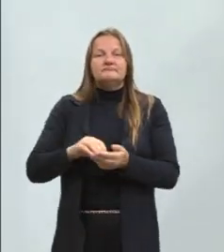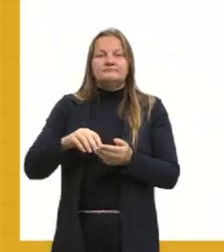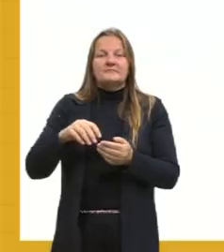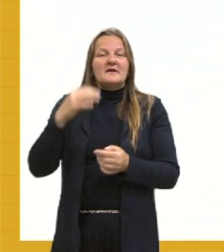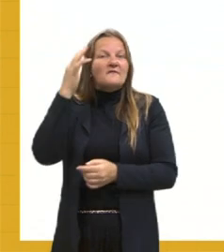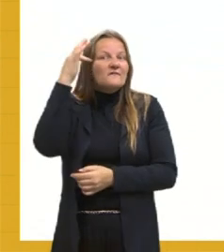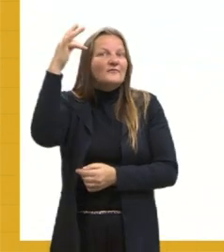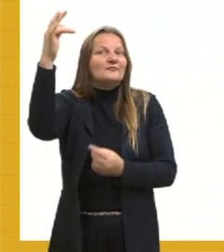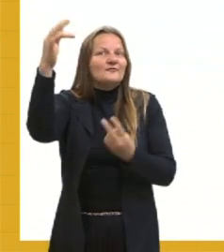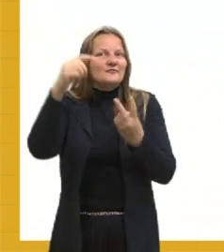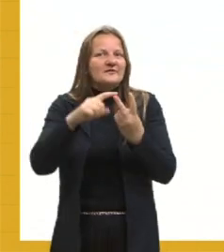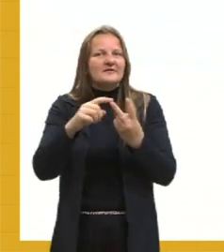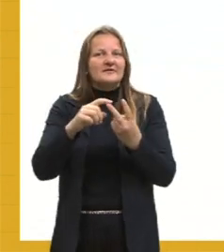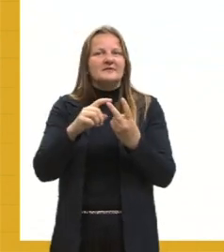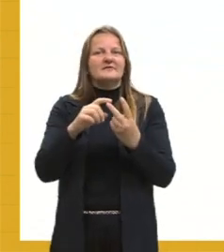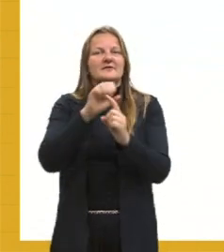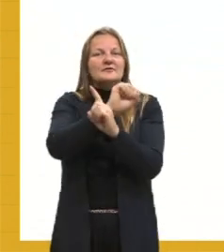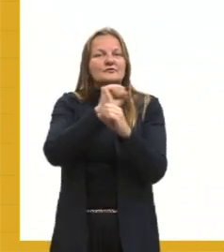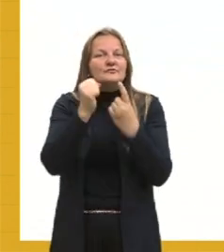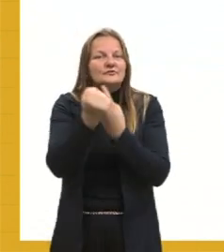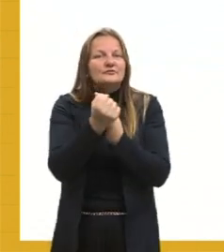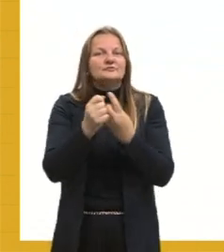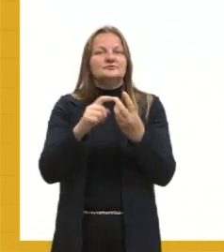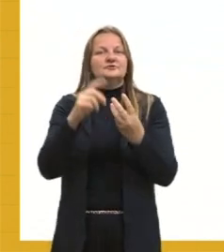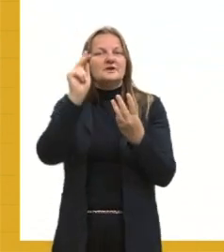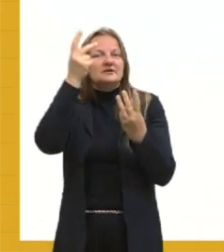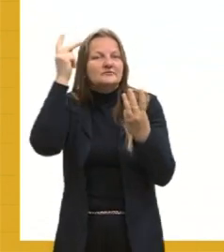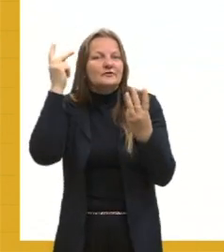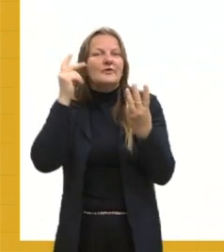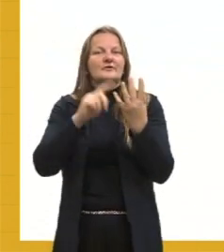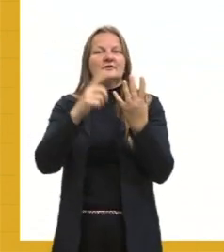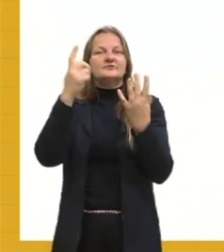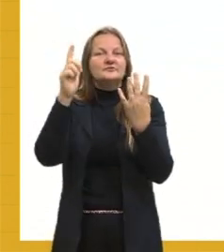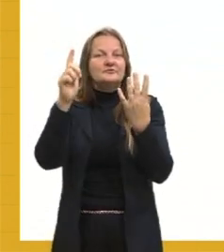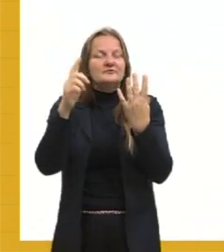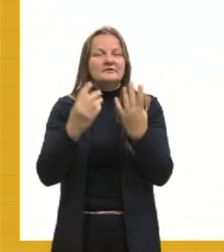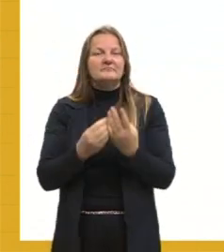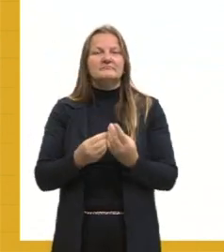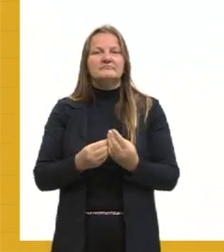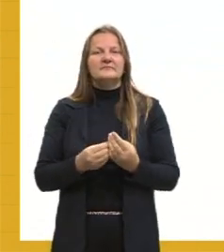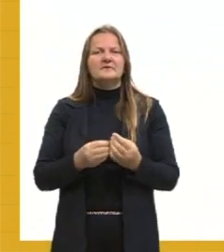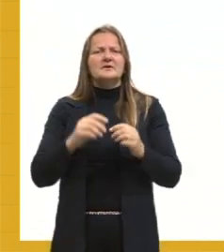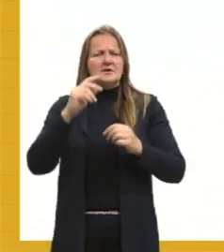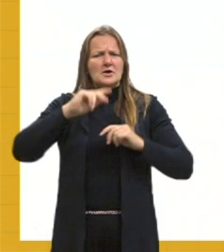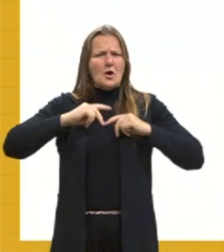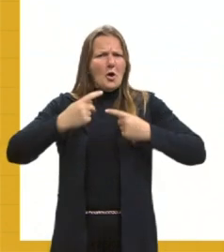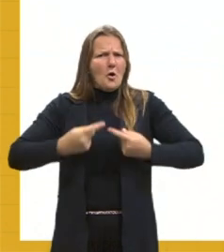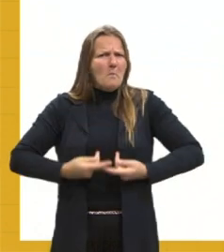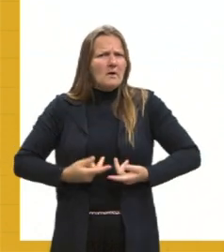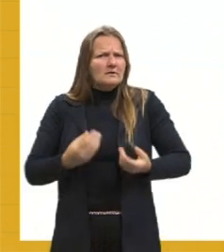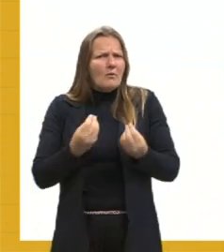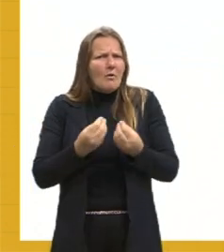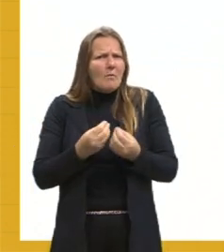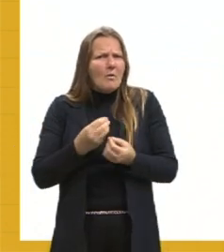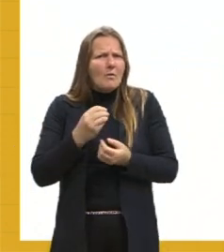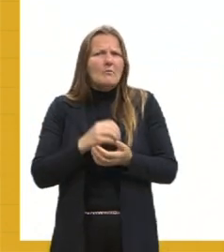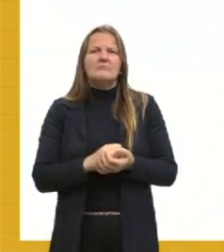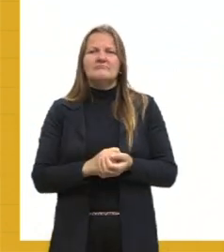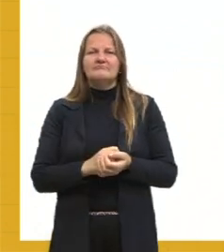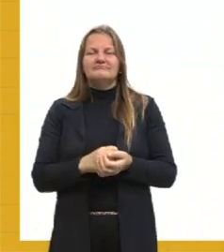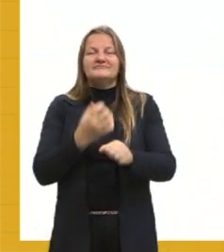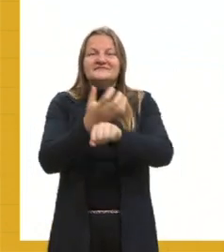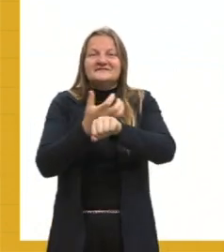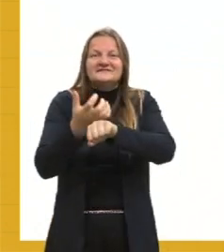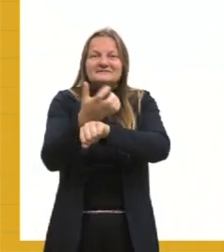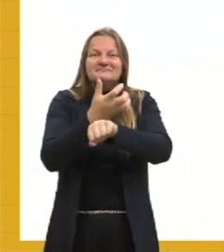filosofia lá na Sociologia na história na geografia lá nas urnas como é que esse processo que